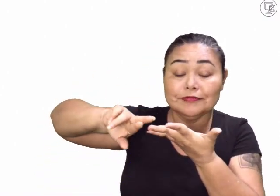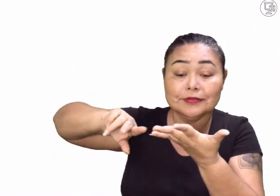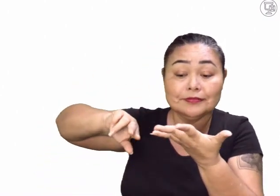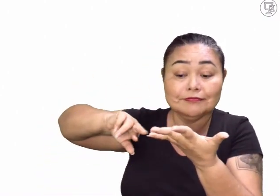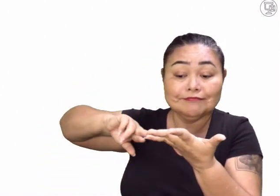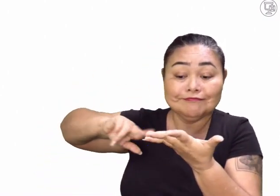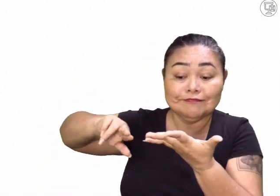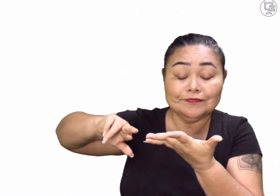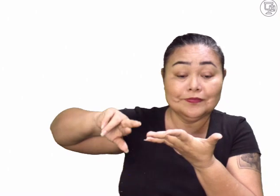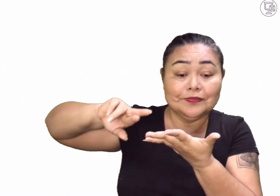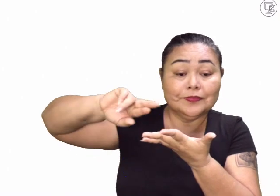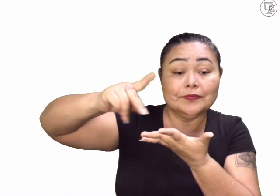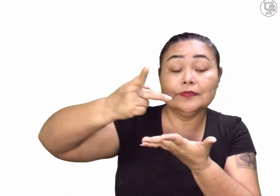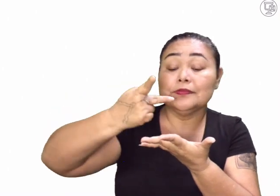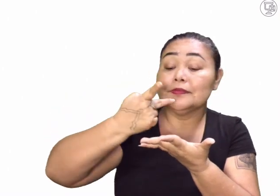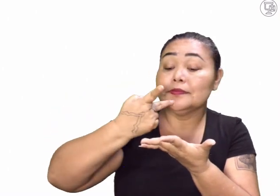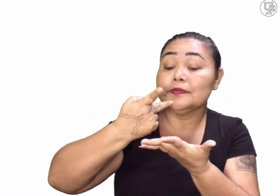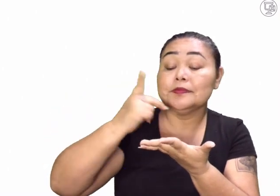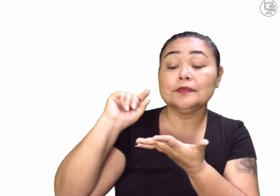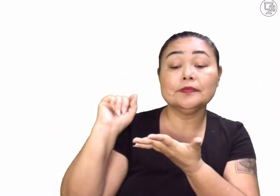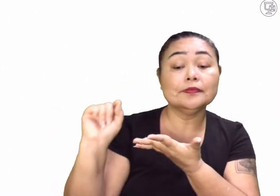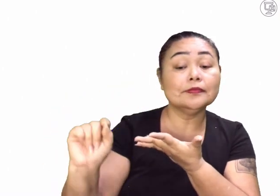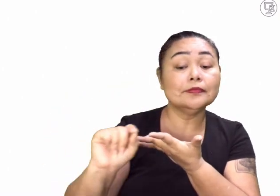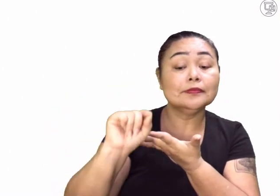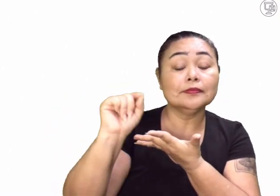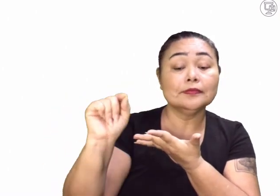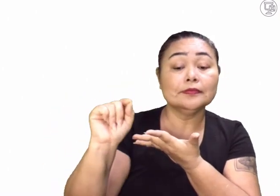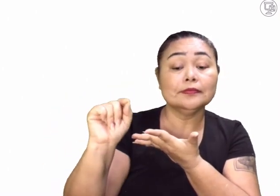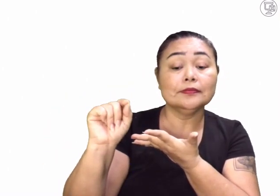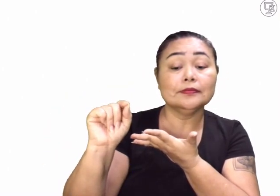novamente. Falamos que